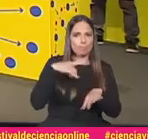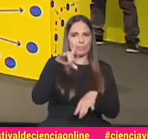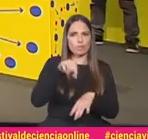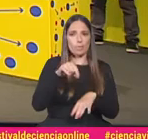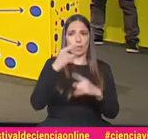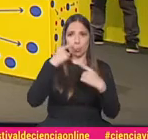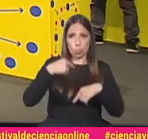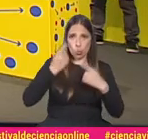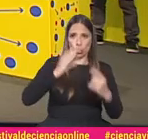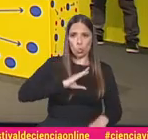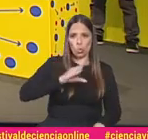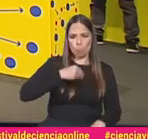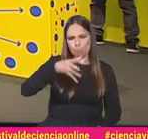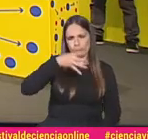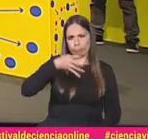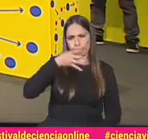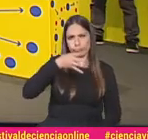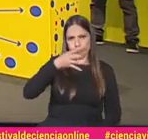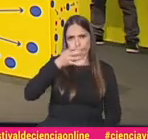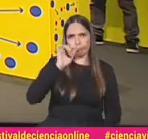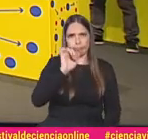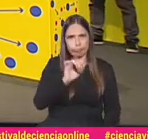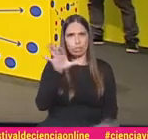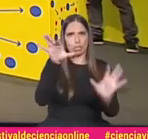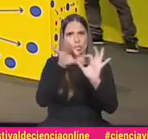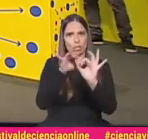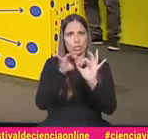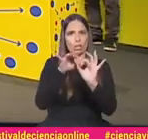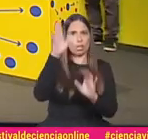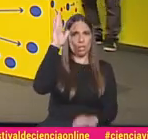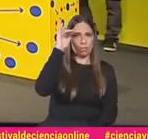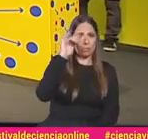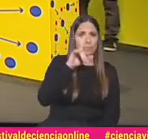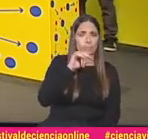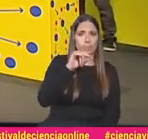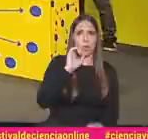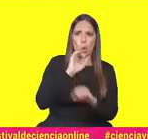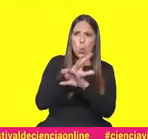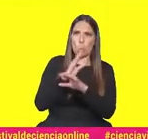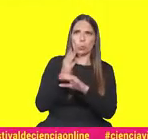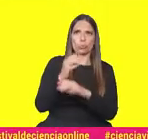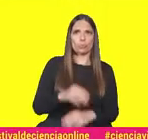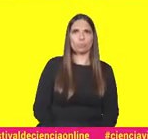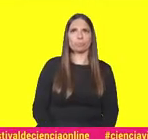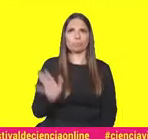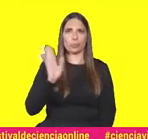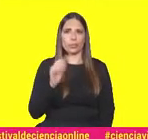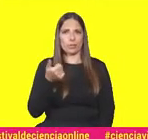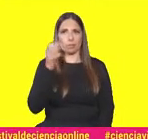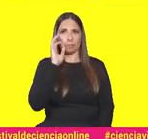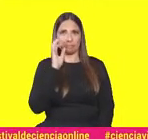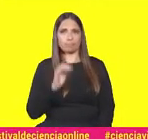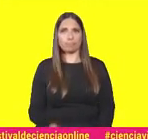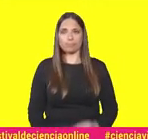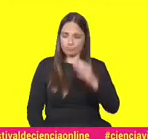mundialmente conhecido pelas dissecações que já efetuou, quer a felinos, quer a primatas. Olá, Rui Diogo. Boa tarde. Olá.